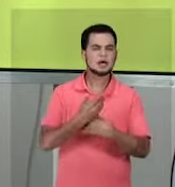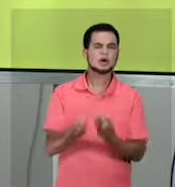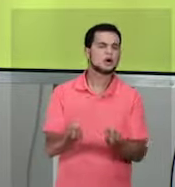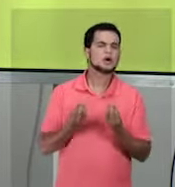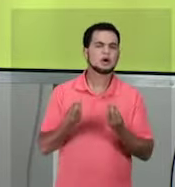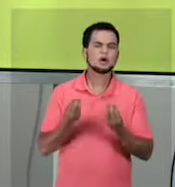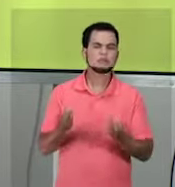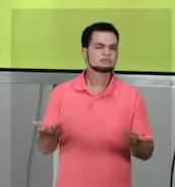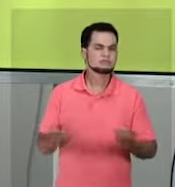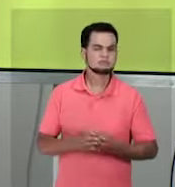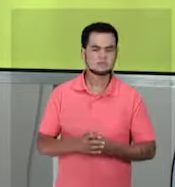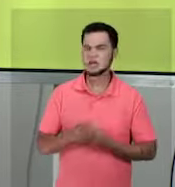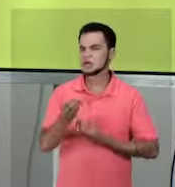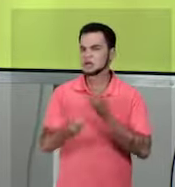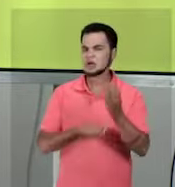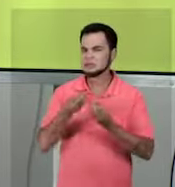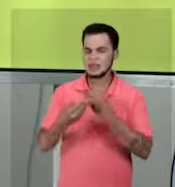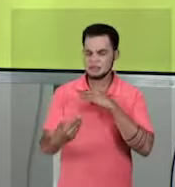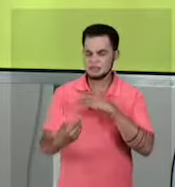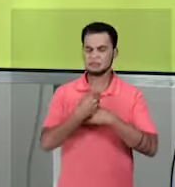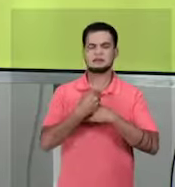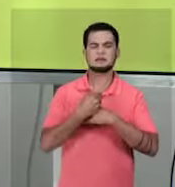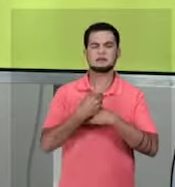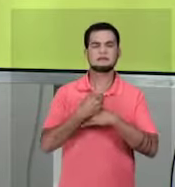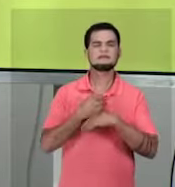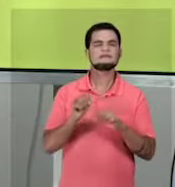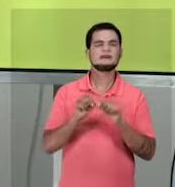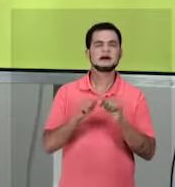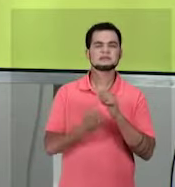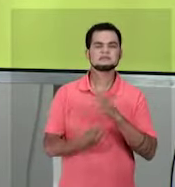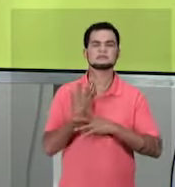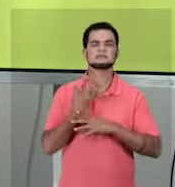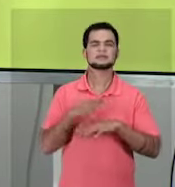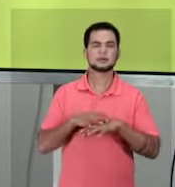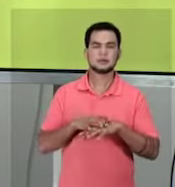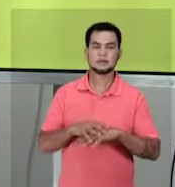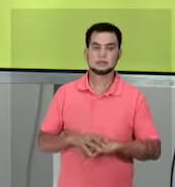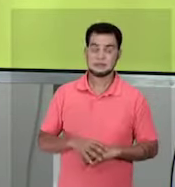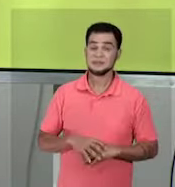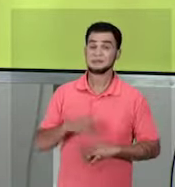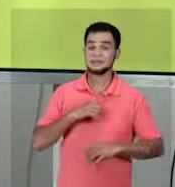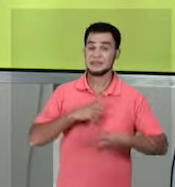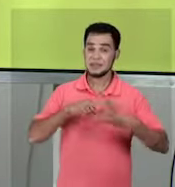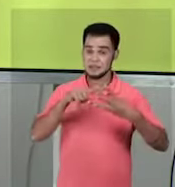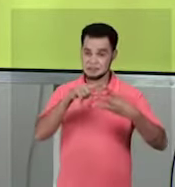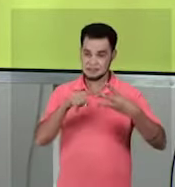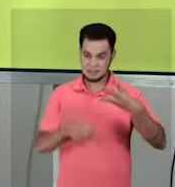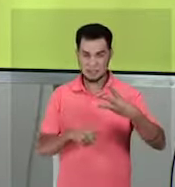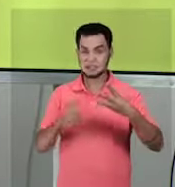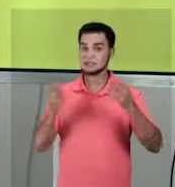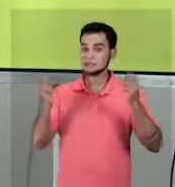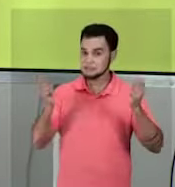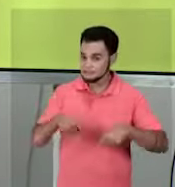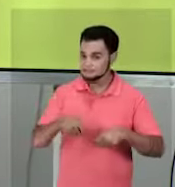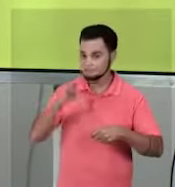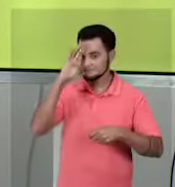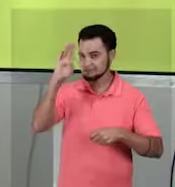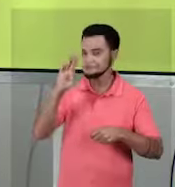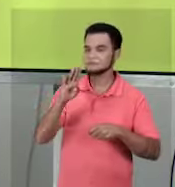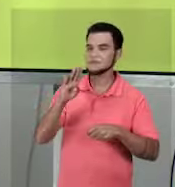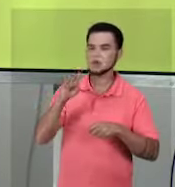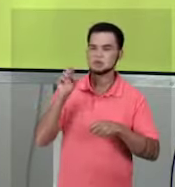Como eles causam determinadas doenças? Então, tem 3 principais fontes de transmissão ou fontes